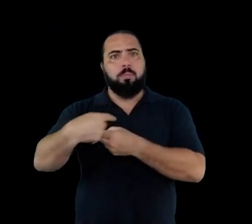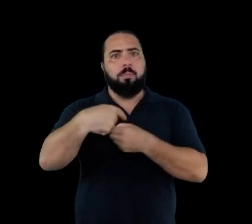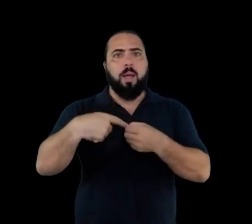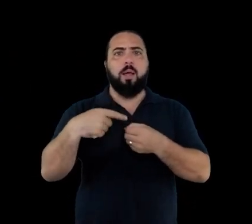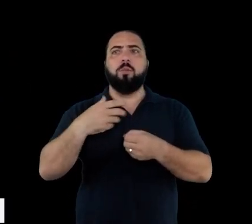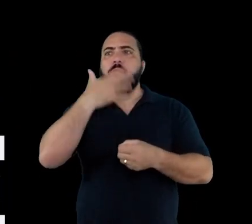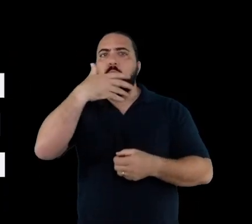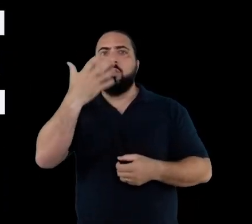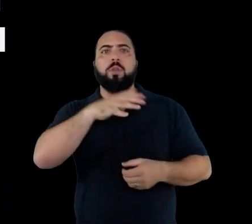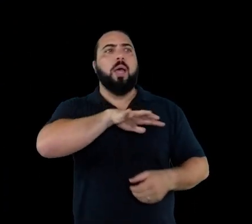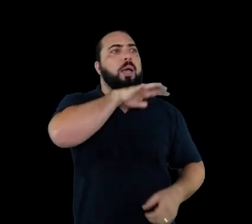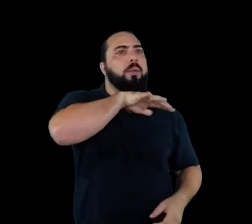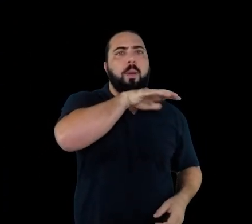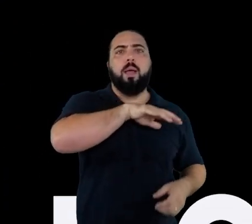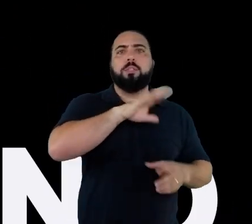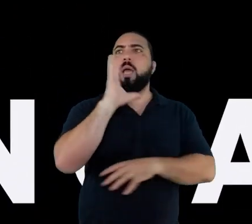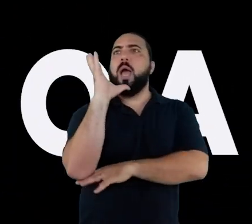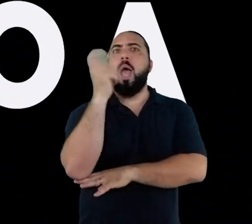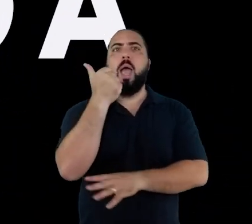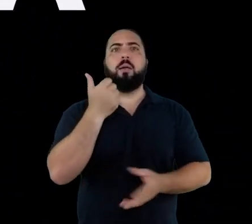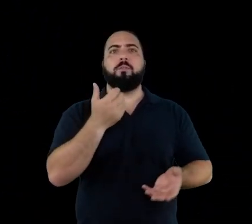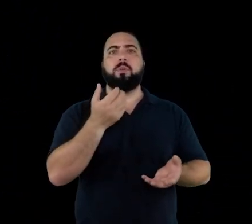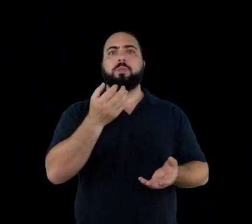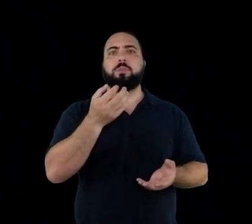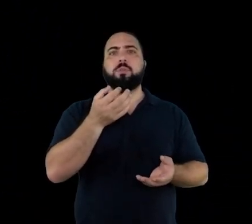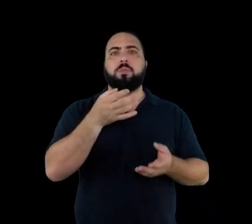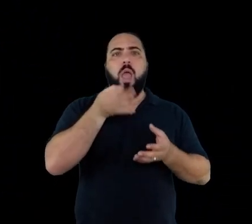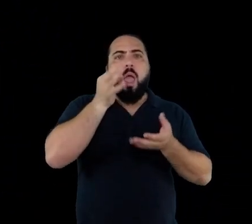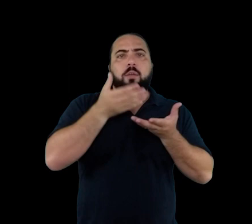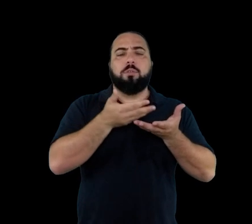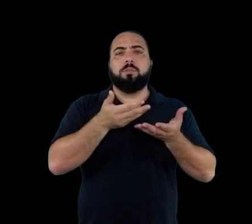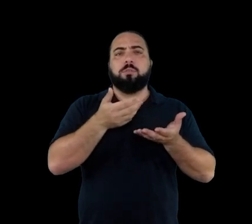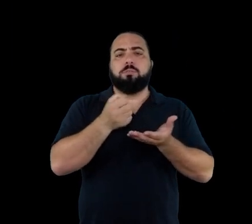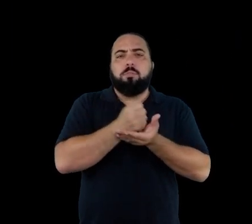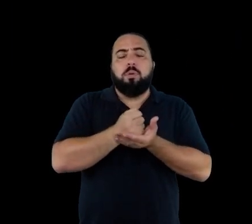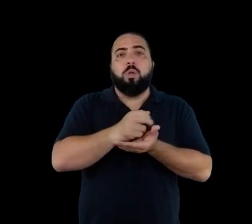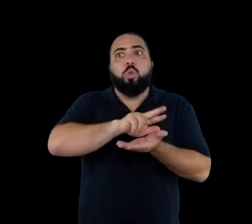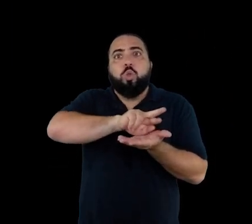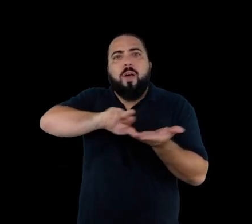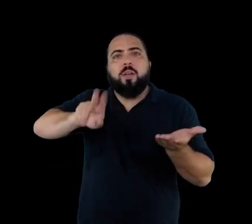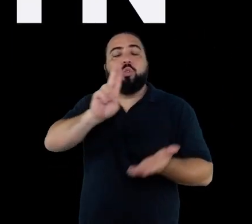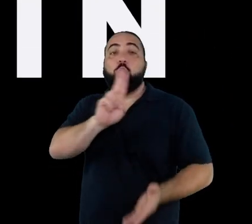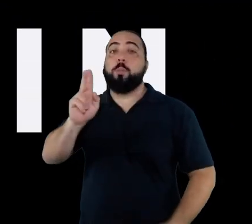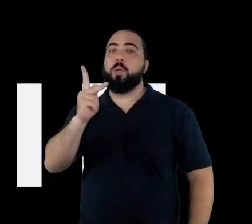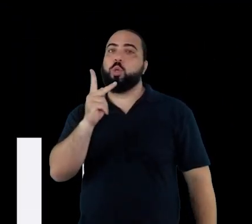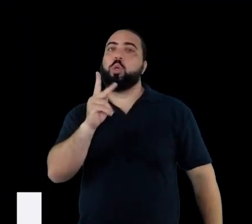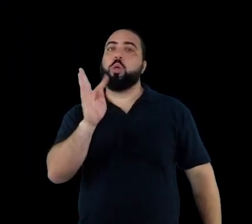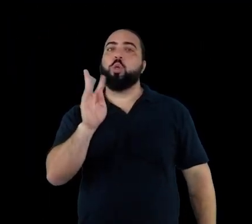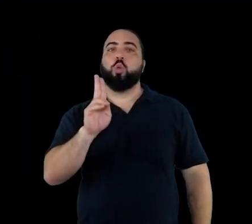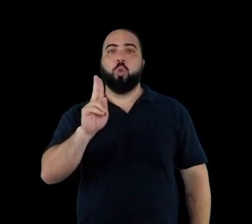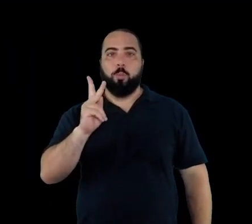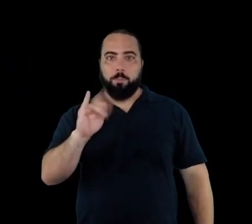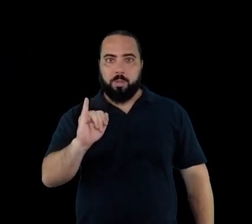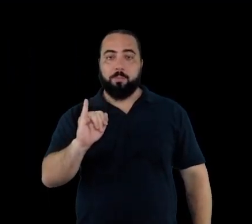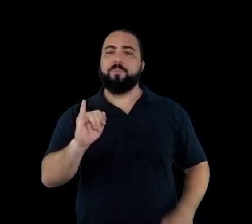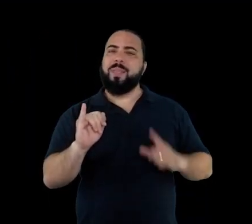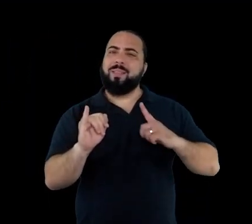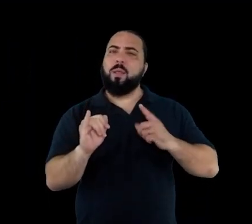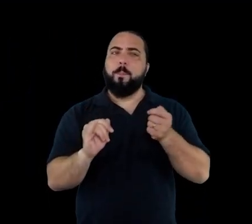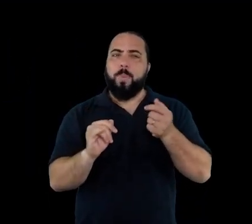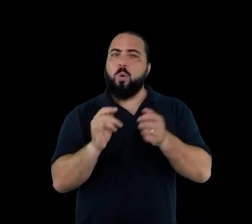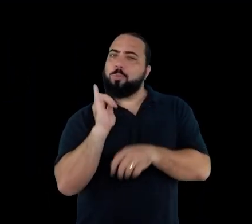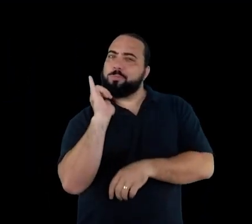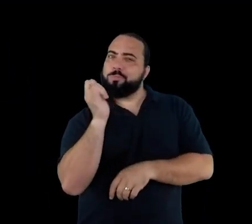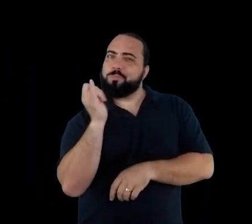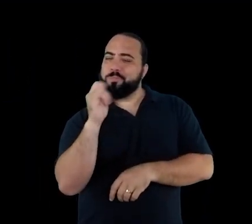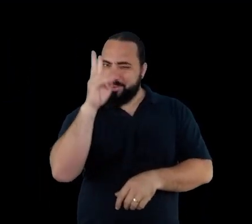bairros, frutas, animais, árvores, ervas. É tanto nome tupi que a gente nem se dá conta. E é um pouco disso que